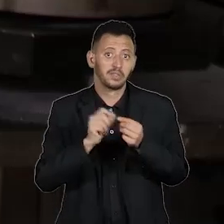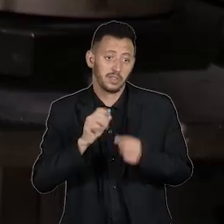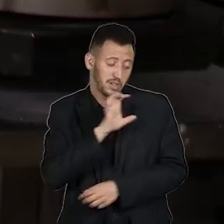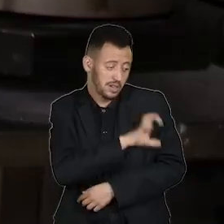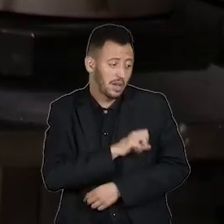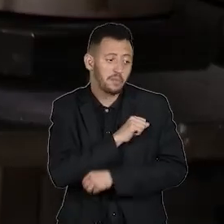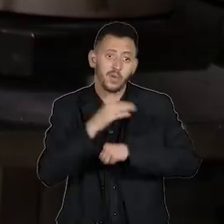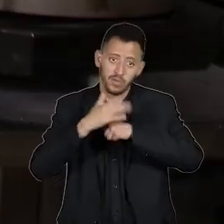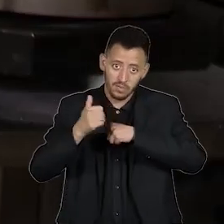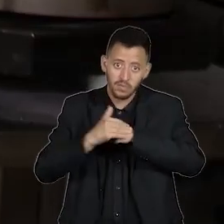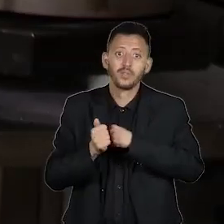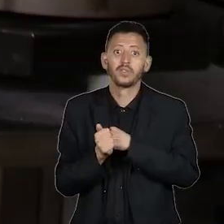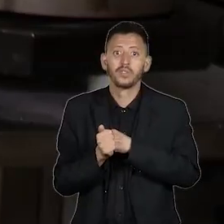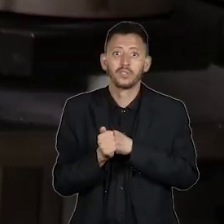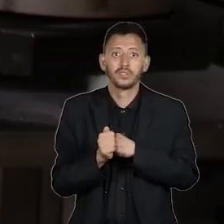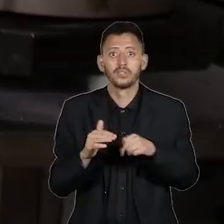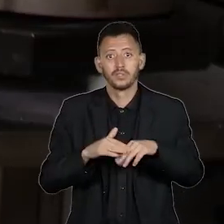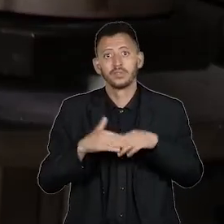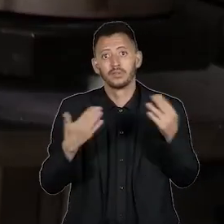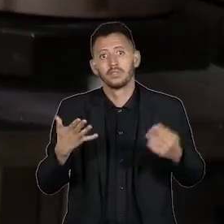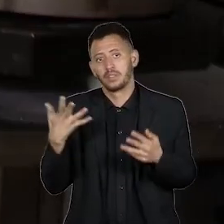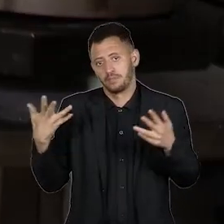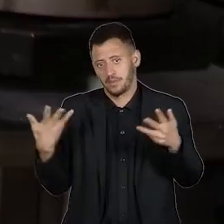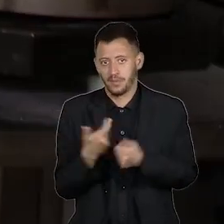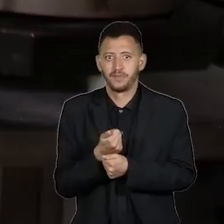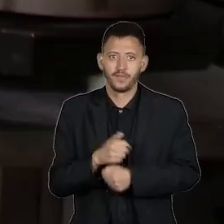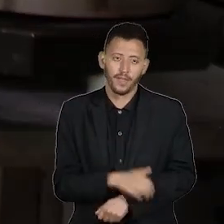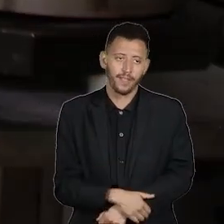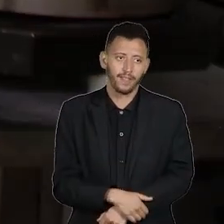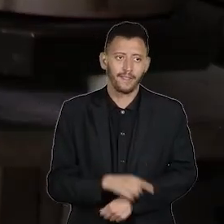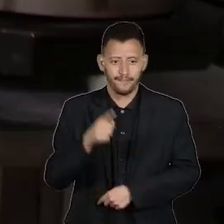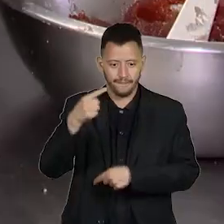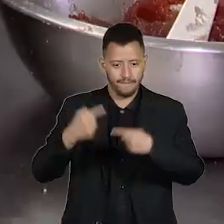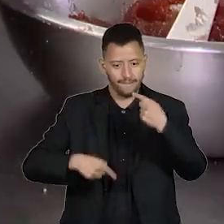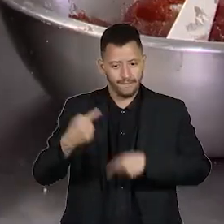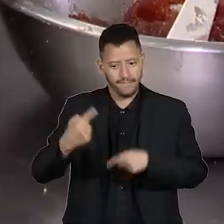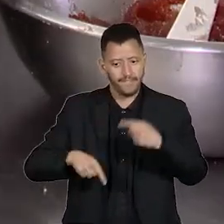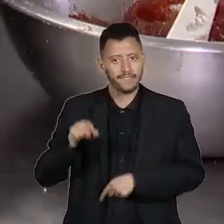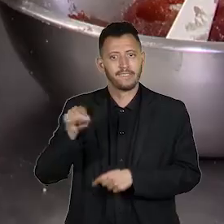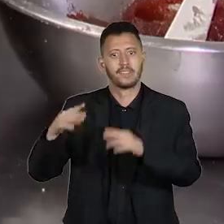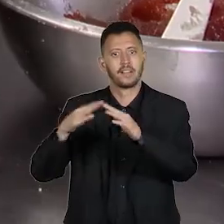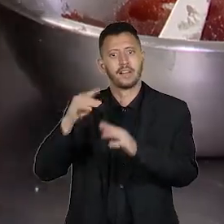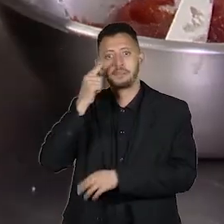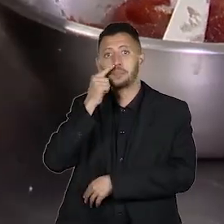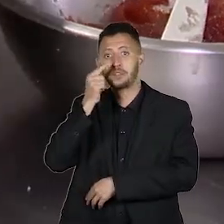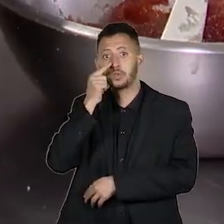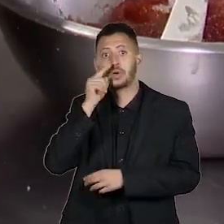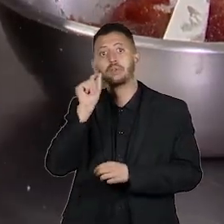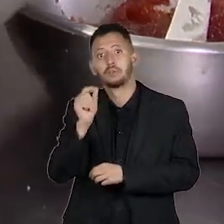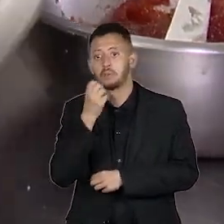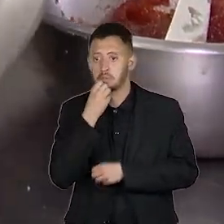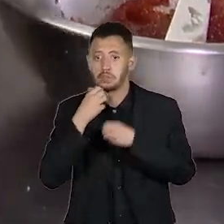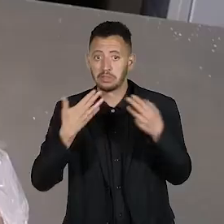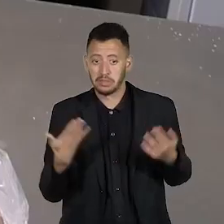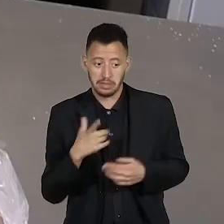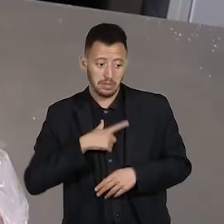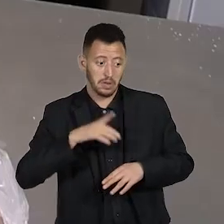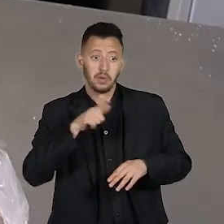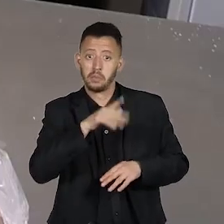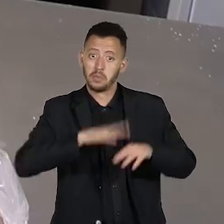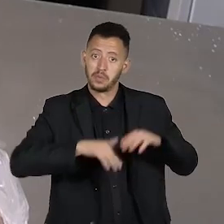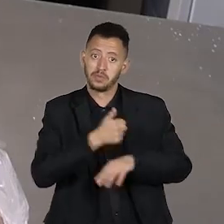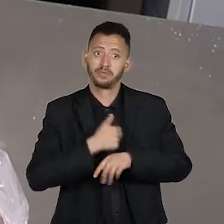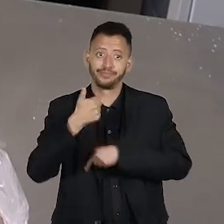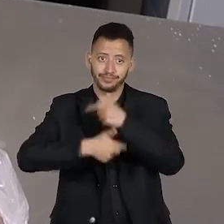de fazer, faço com amor, com carinho, e assim, é maravilhoso. A política da Casa de Biscoitos é tão positiva que